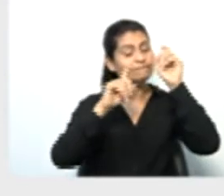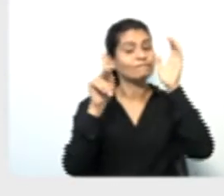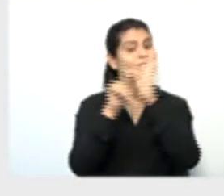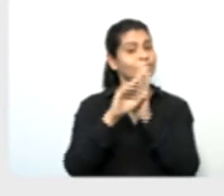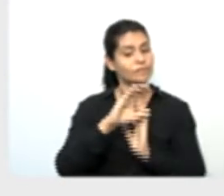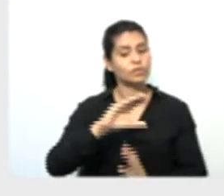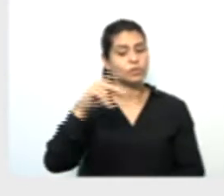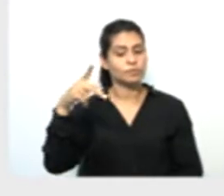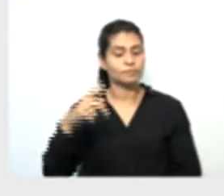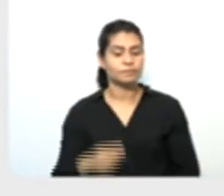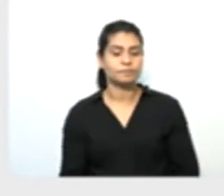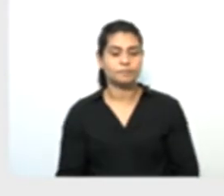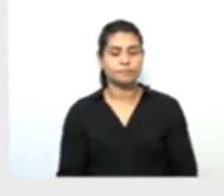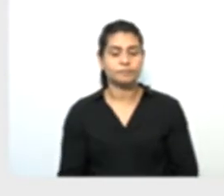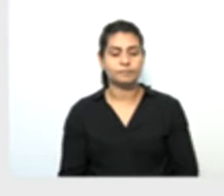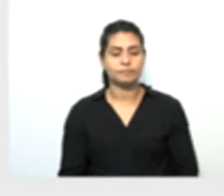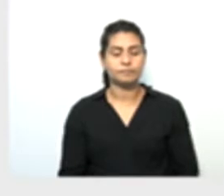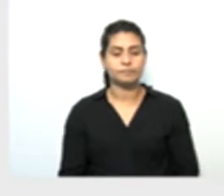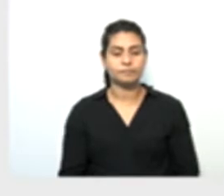cooperativa.